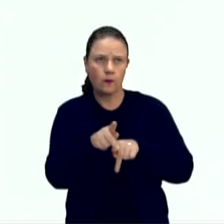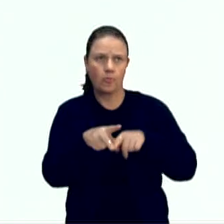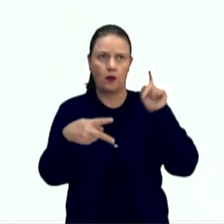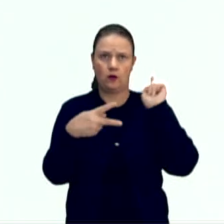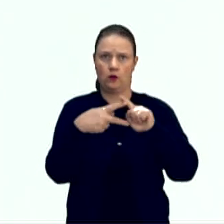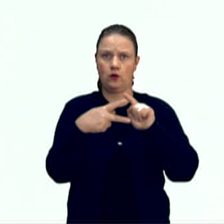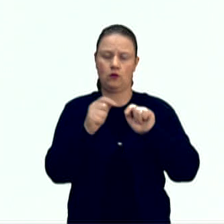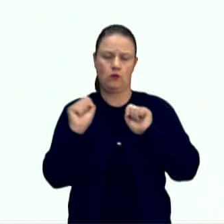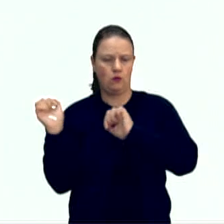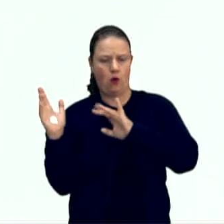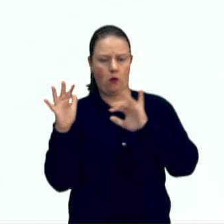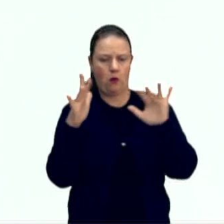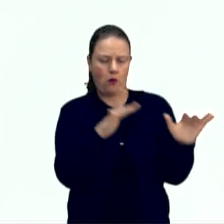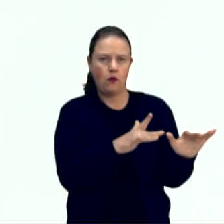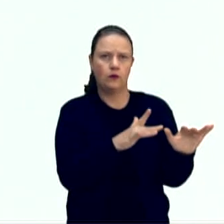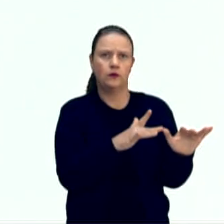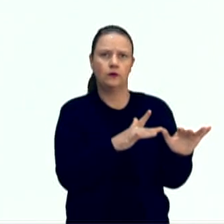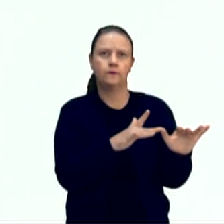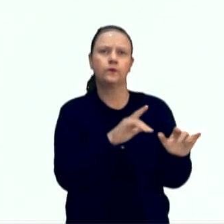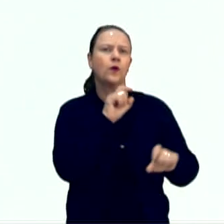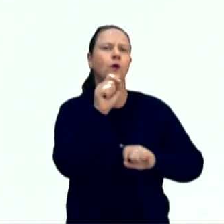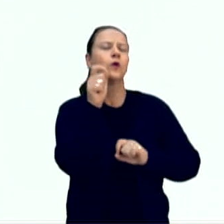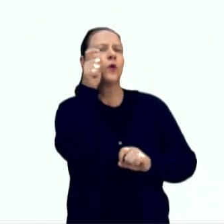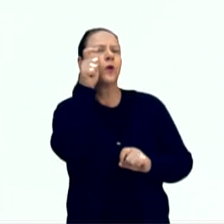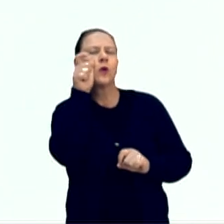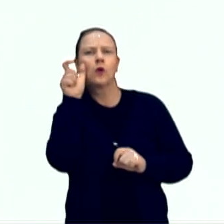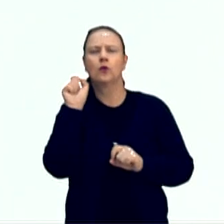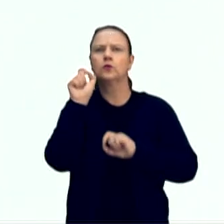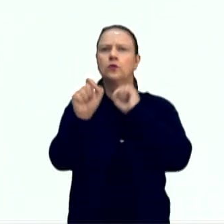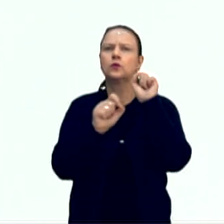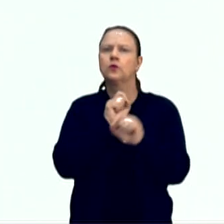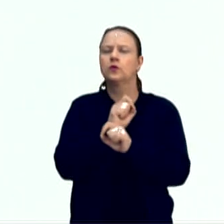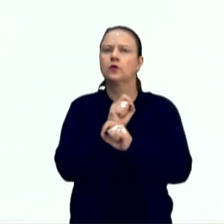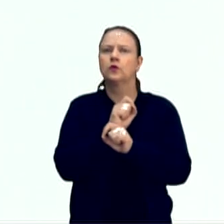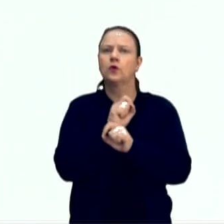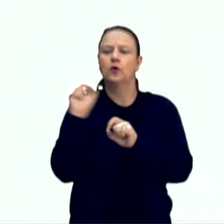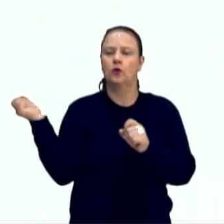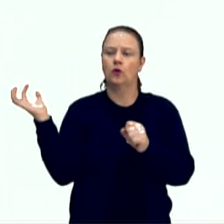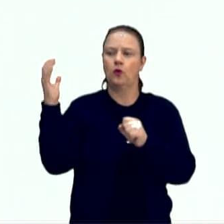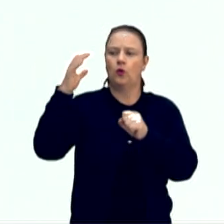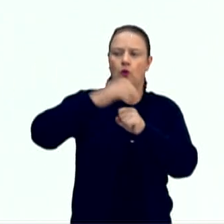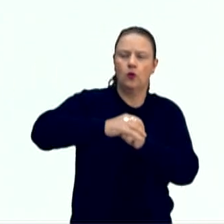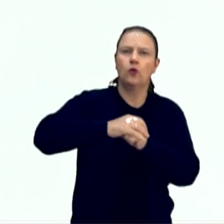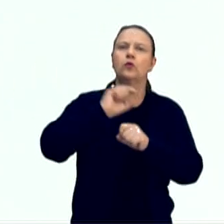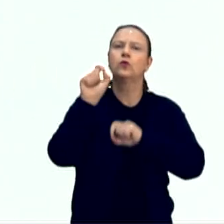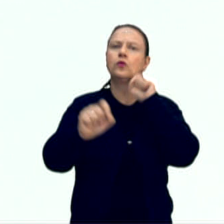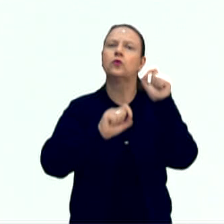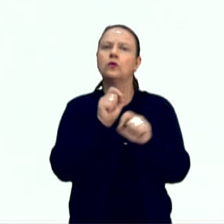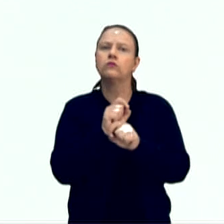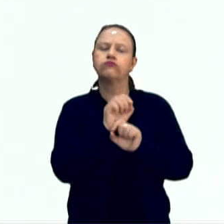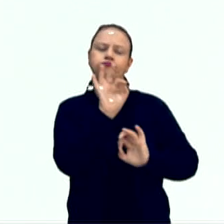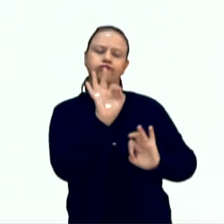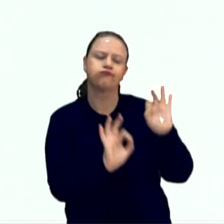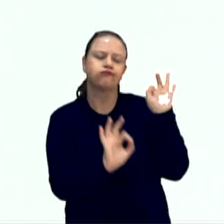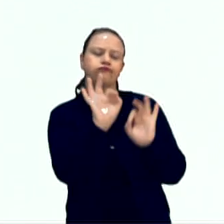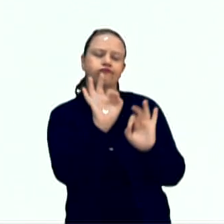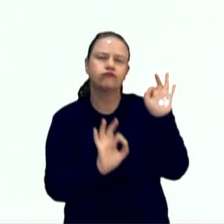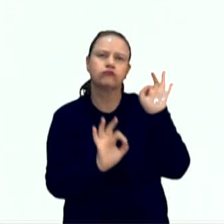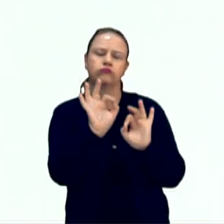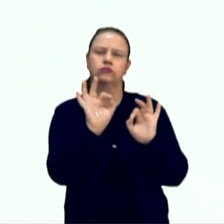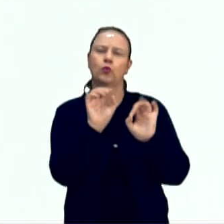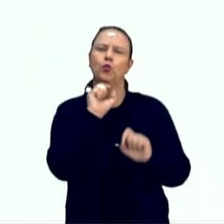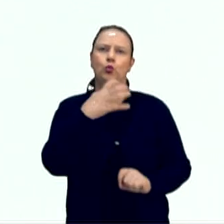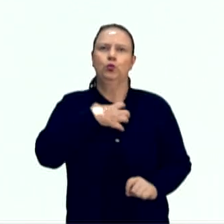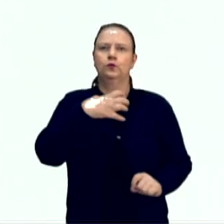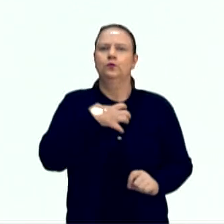de povoamento, o que você vai ver que a colonização de povoamento vai acabar se organizando de uma maneira tal